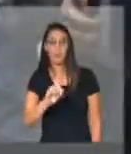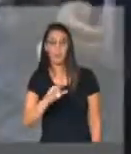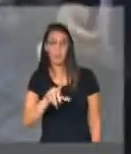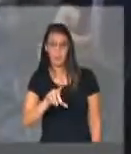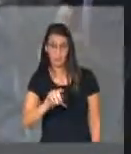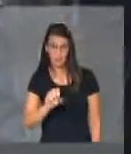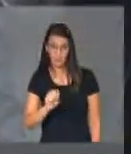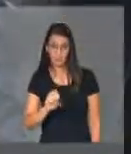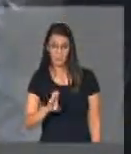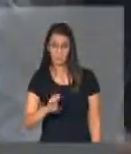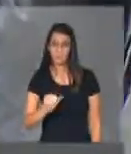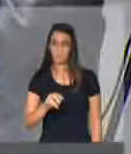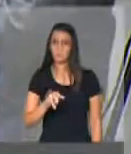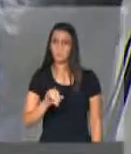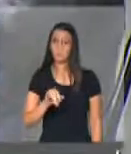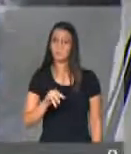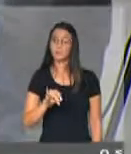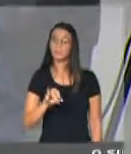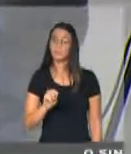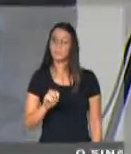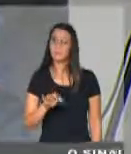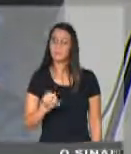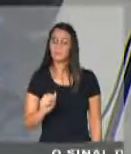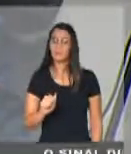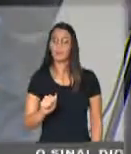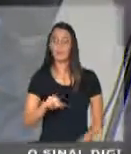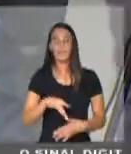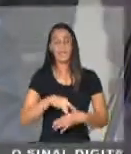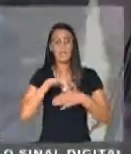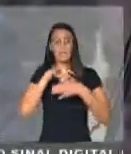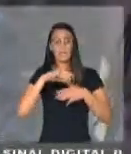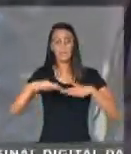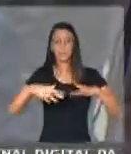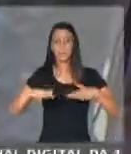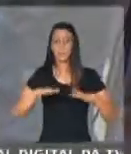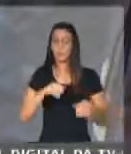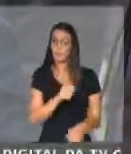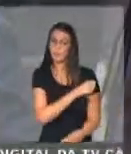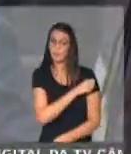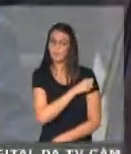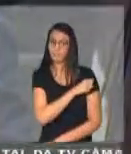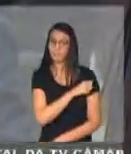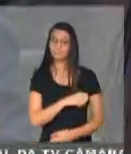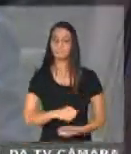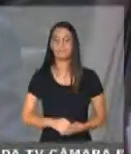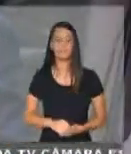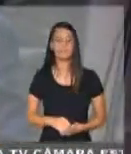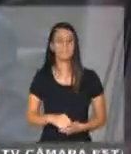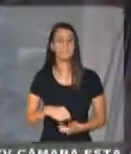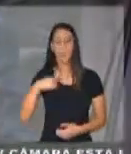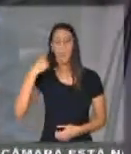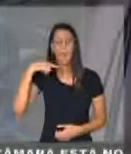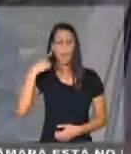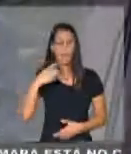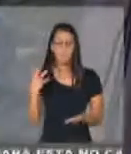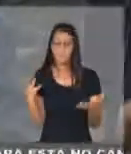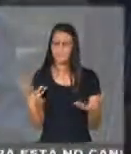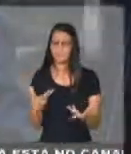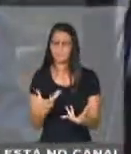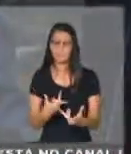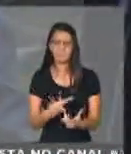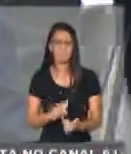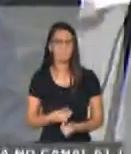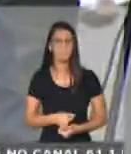líder do movimento estudantil, quando estudante de direito, advogado brilhante, grande